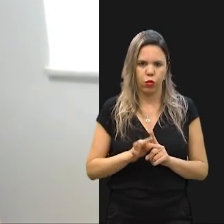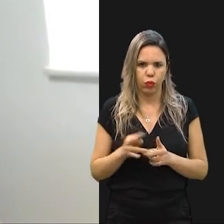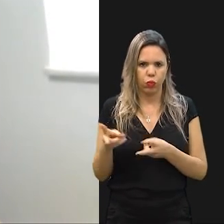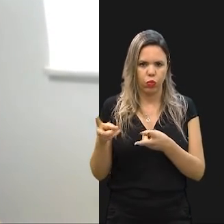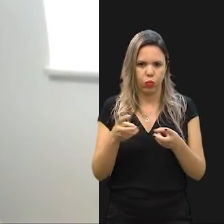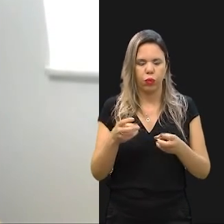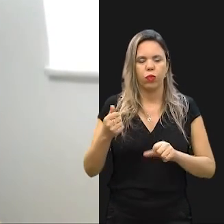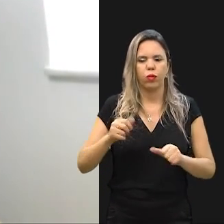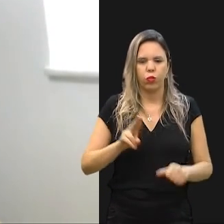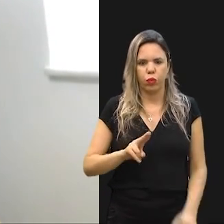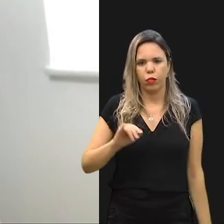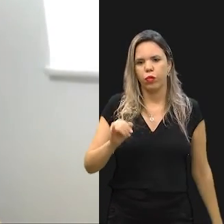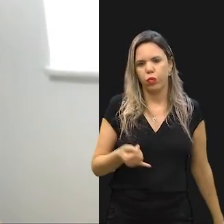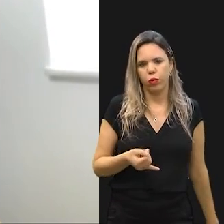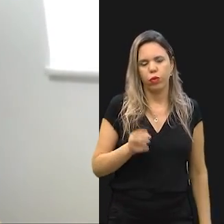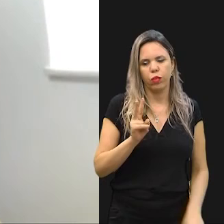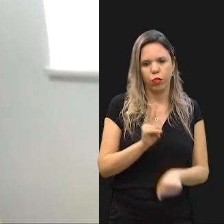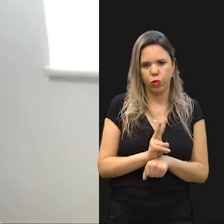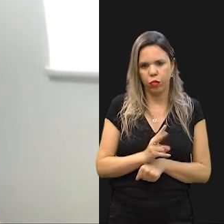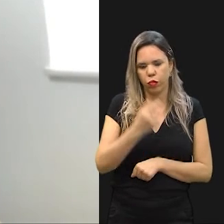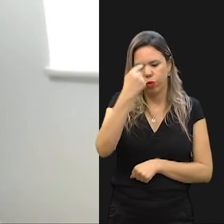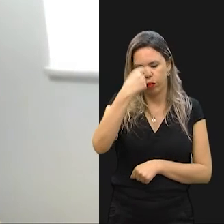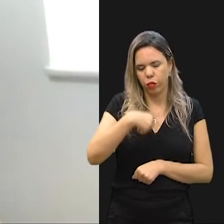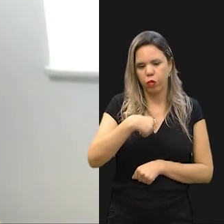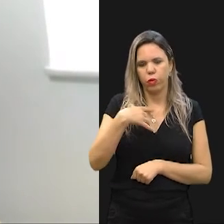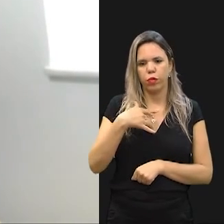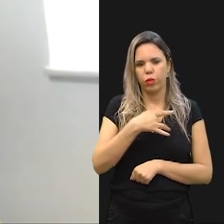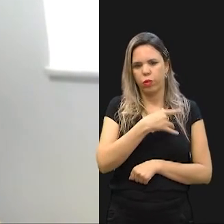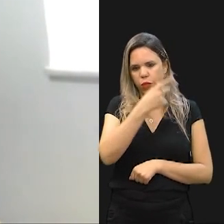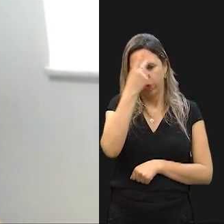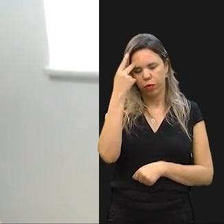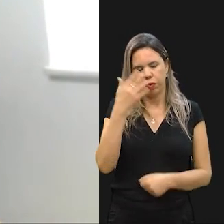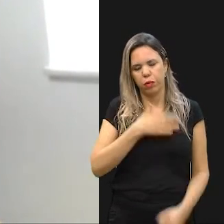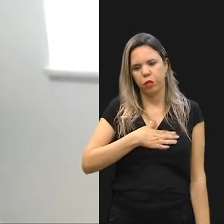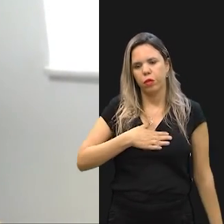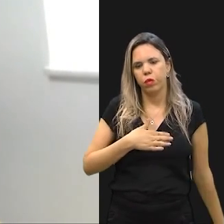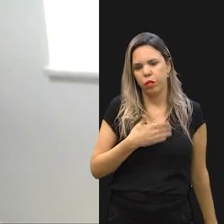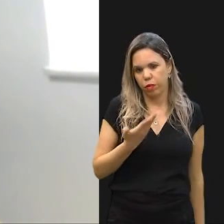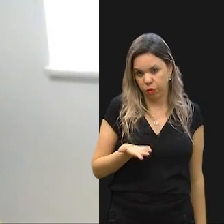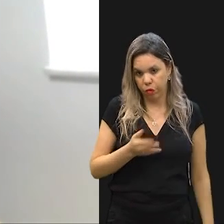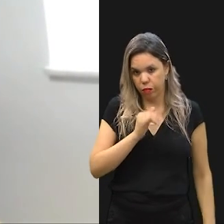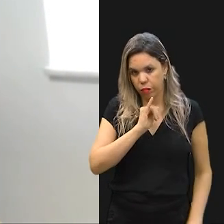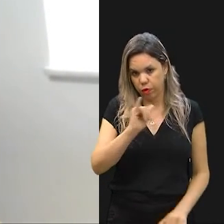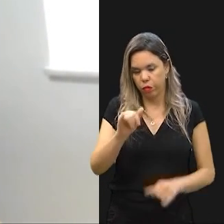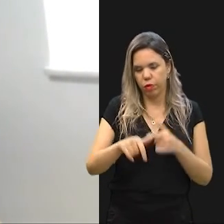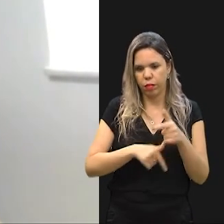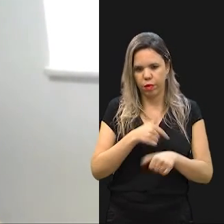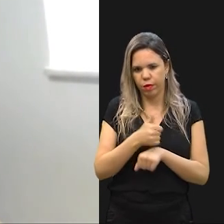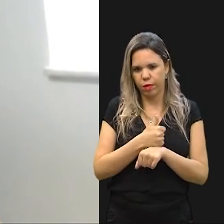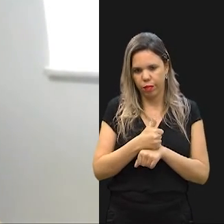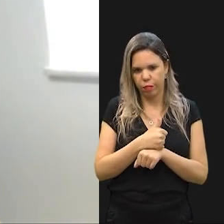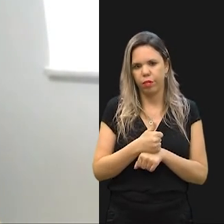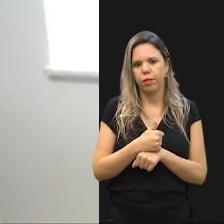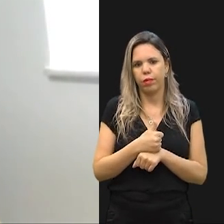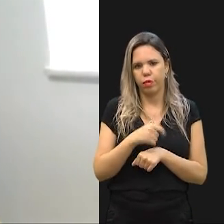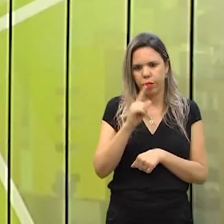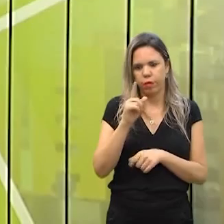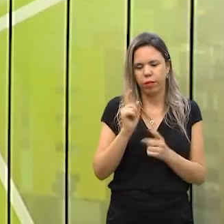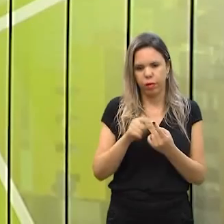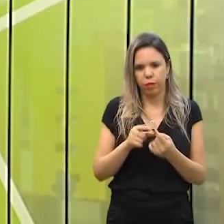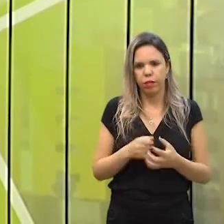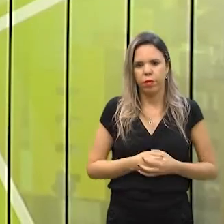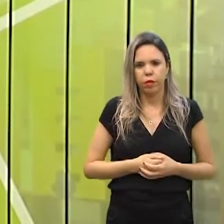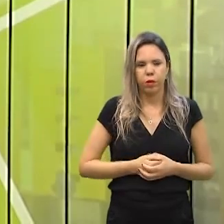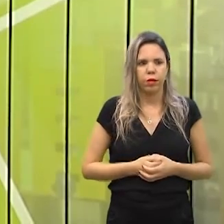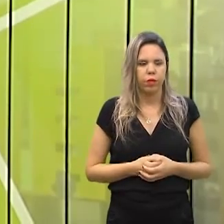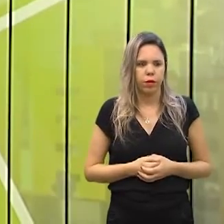para preservar a integridade e bem-estar das pessoas. Então, é para isso que a gente trabalha, esse é o nosso maior objetivo.